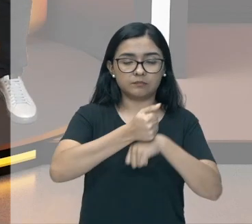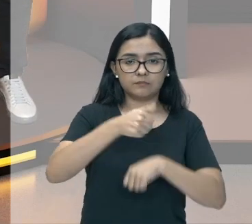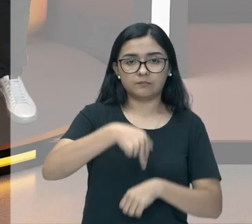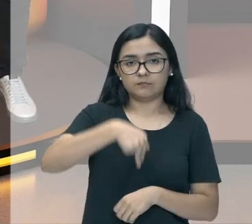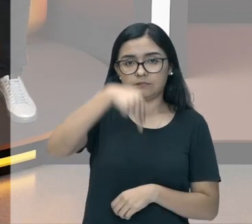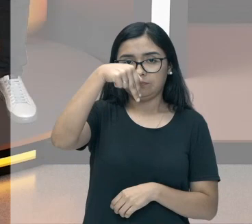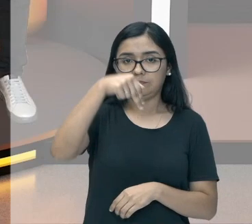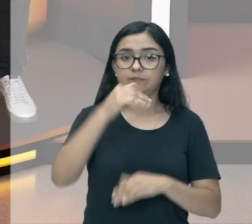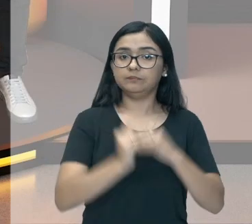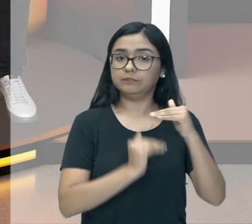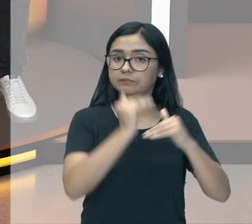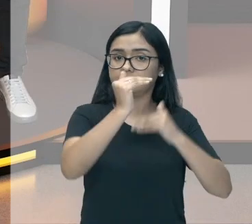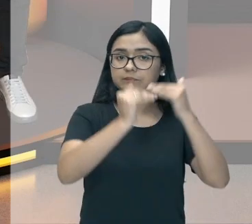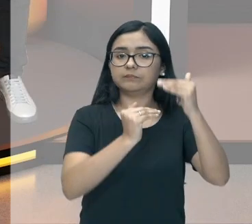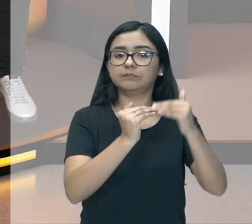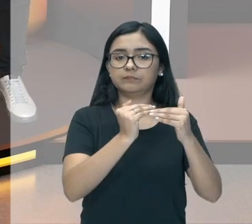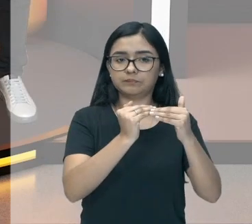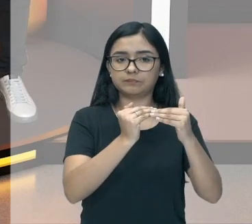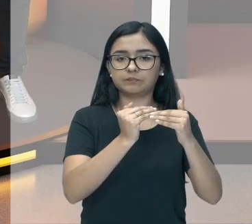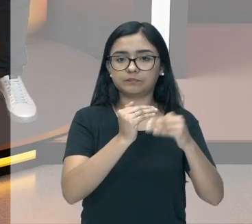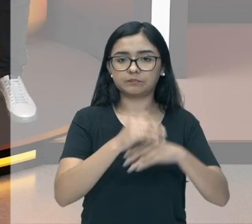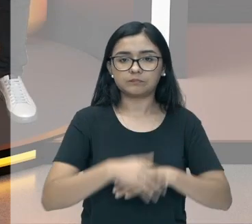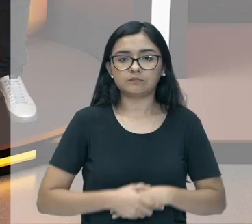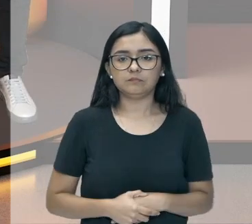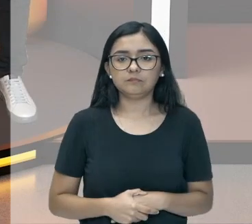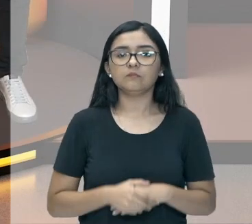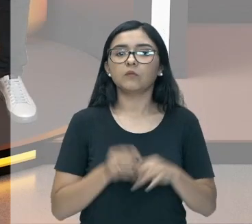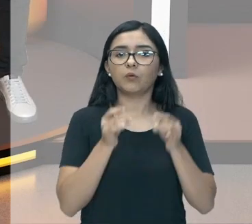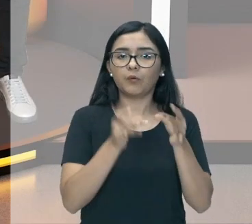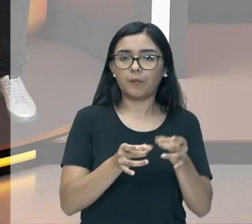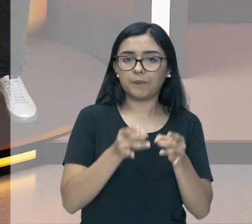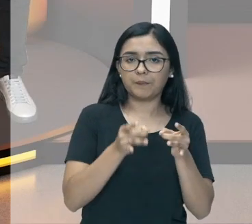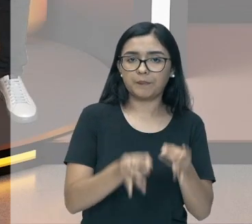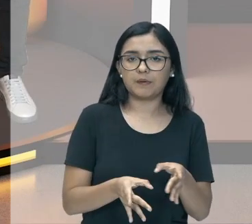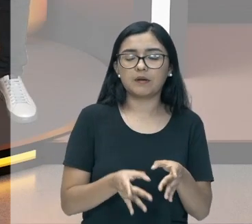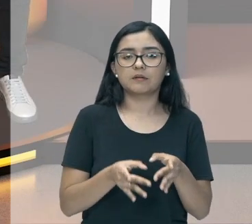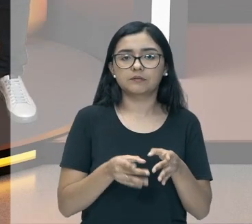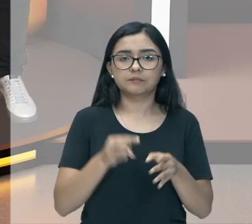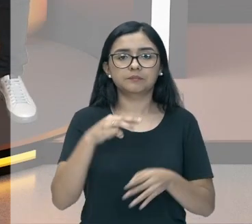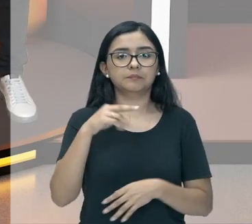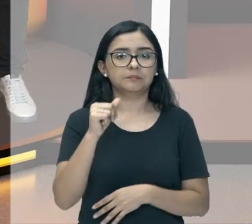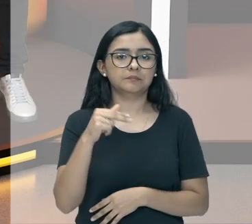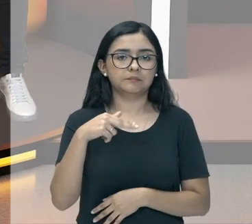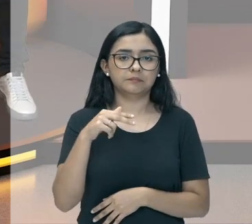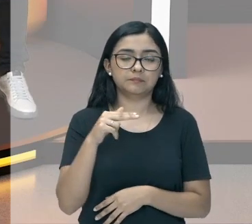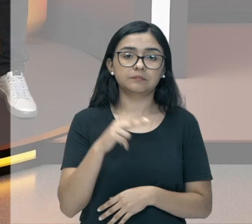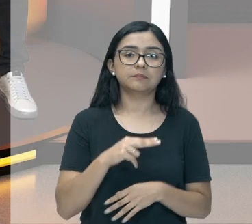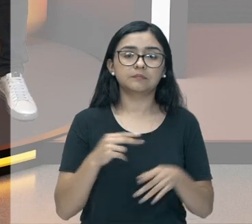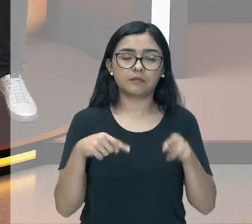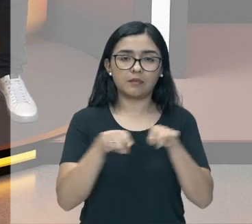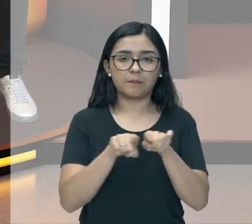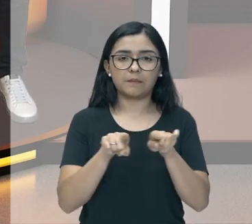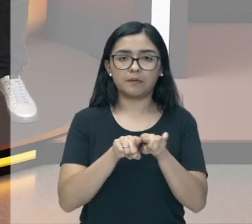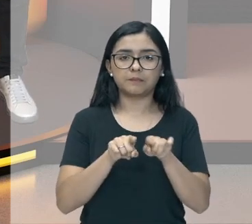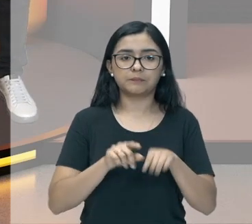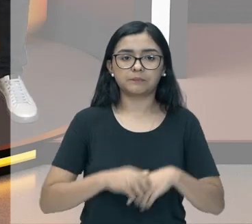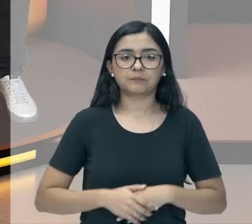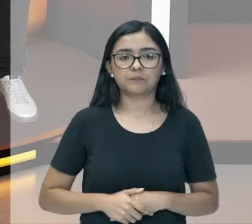Norte, elas estão desenvolvendo a manufatura. Elas estão desenvolvendo o comércio, desenvolvendo também a manufatura. Eram, como nós vimos,